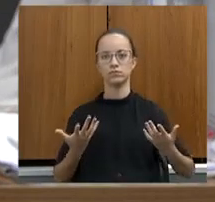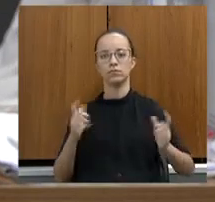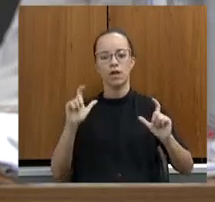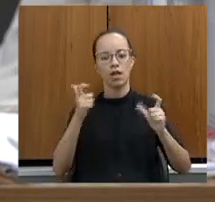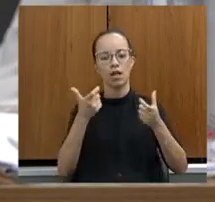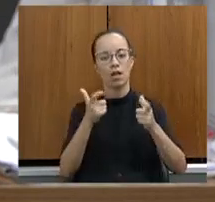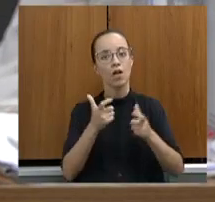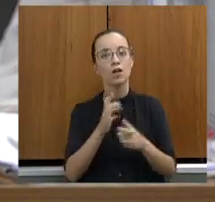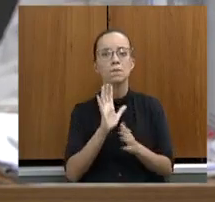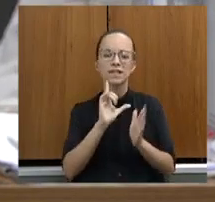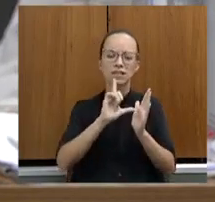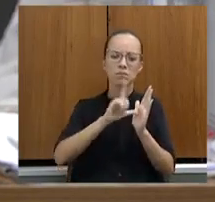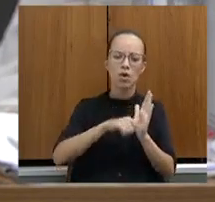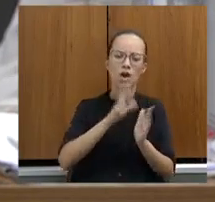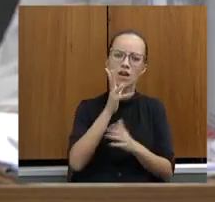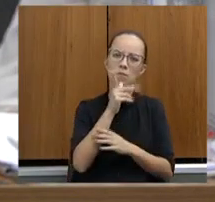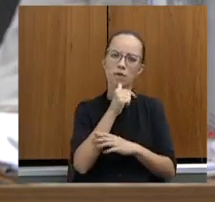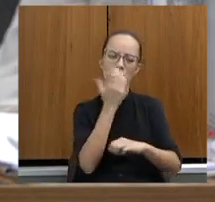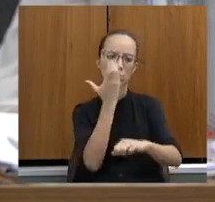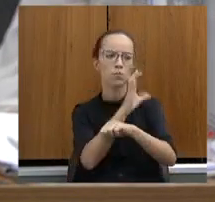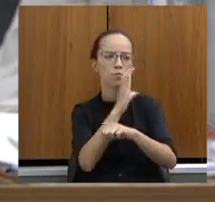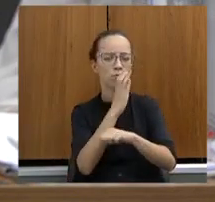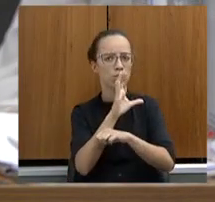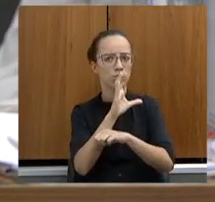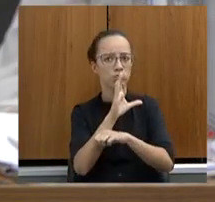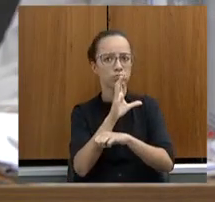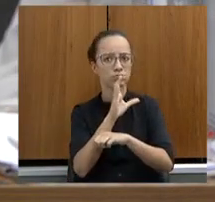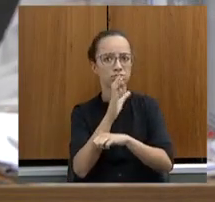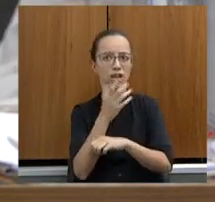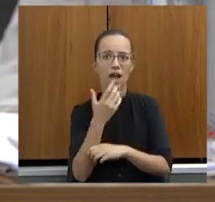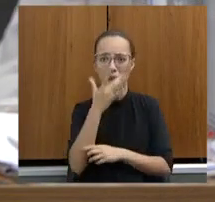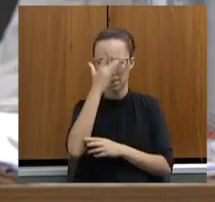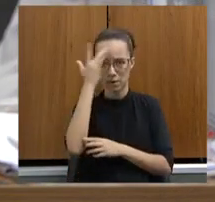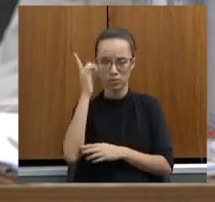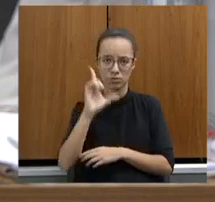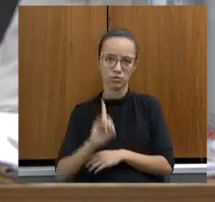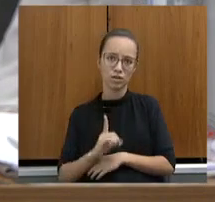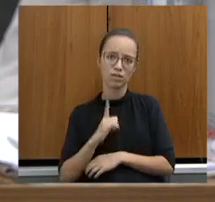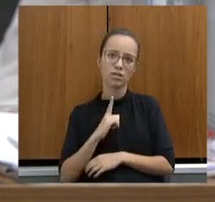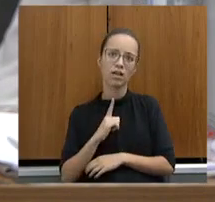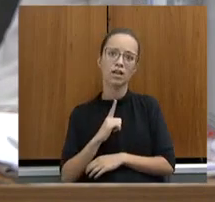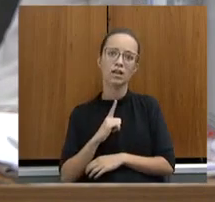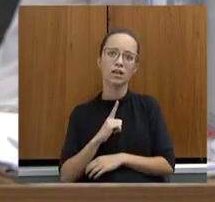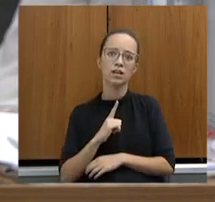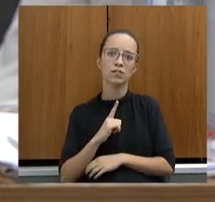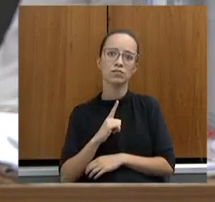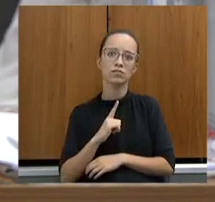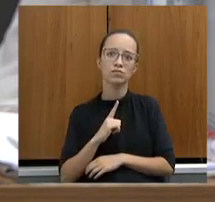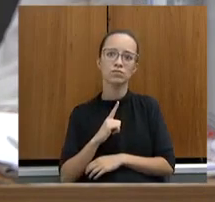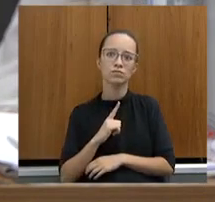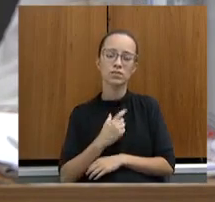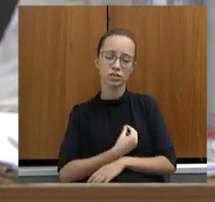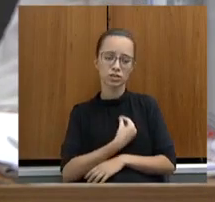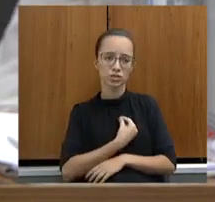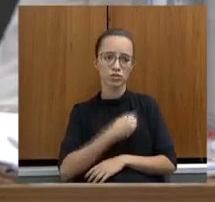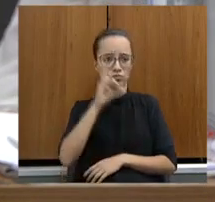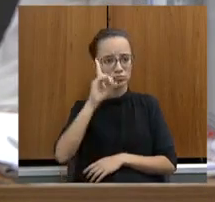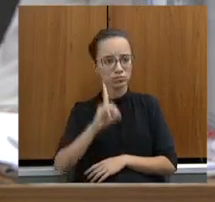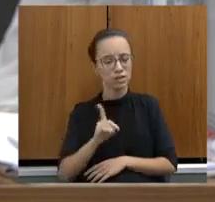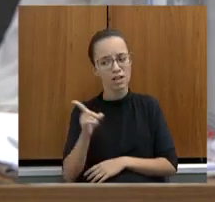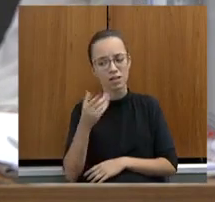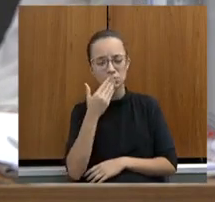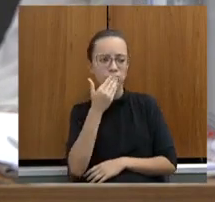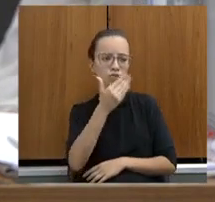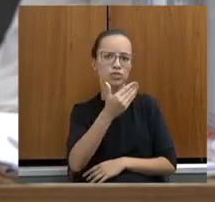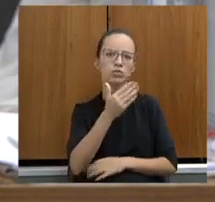o atraso a demora na publicação é quer dizer que a pessoa tem direito o direito dela né existe Então ela tá pedindo